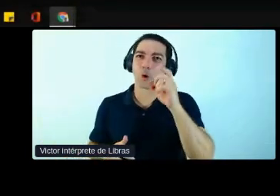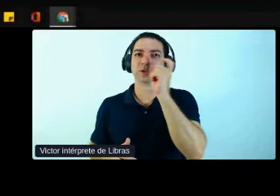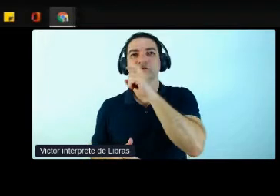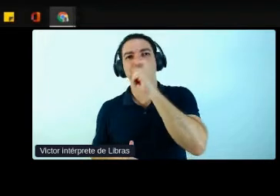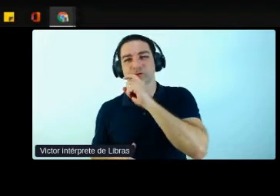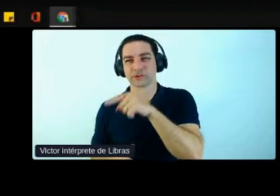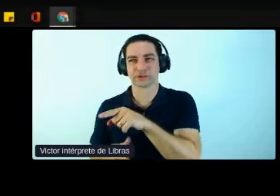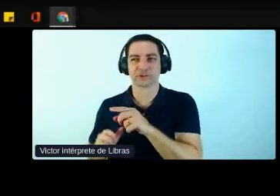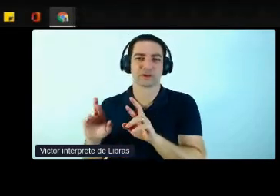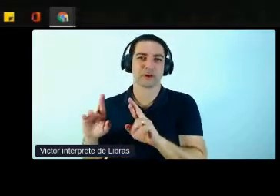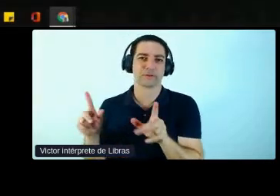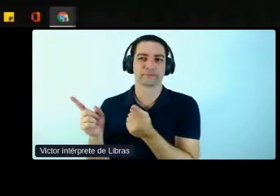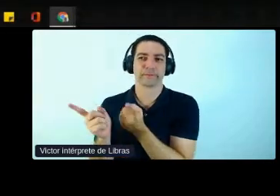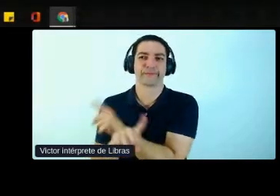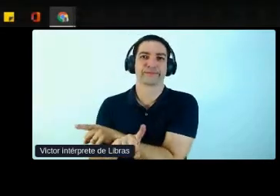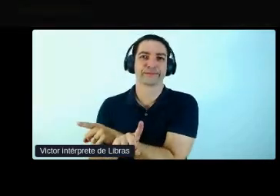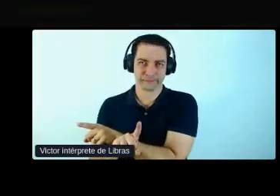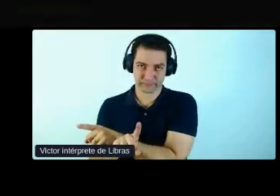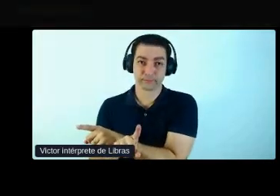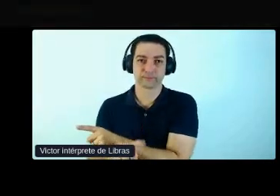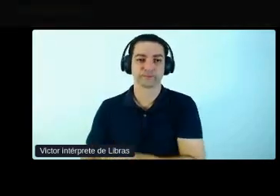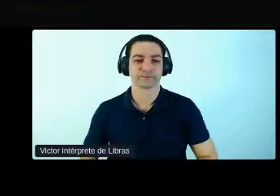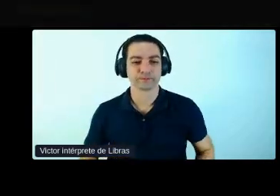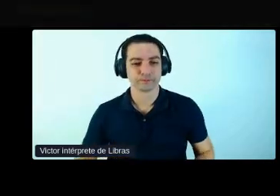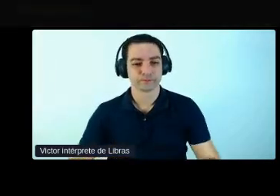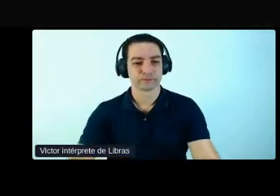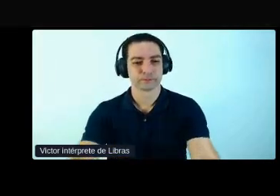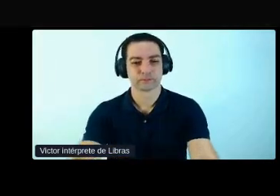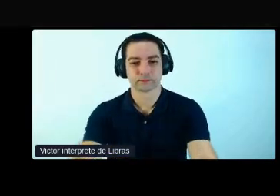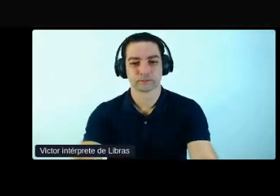Bom, falando um pouquinho sobre sexo,